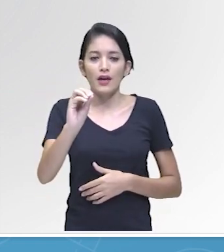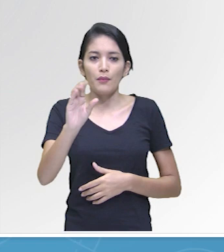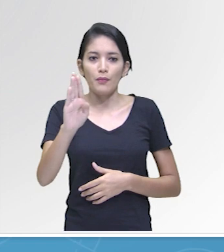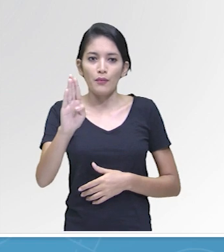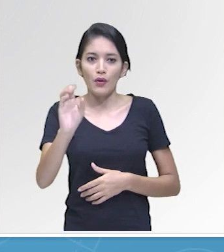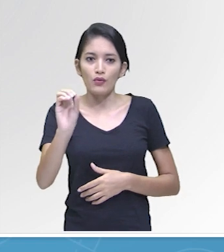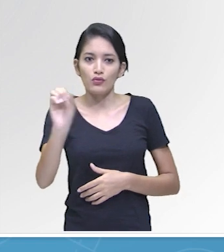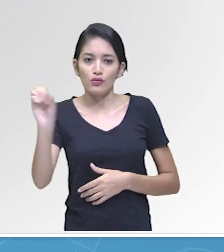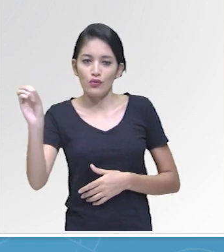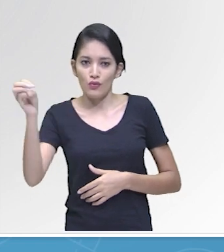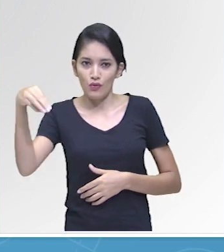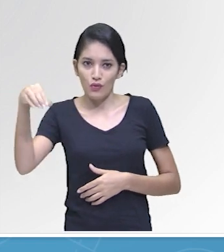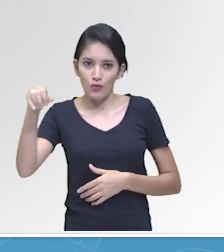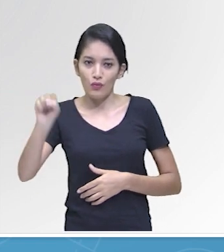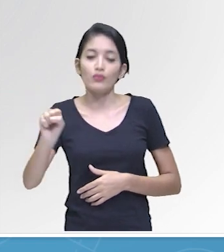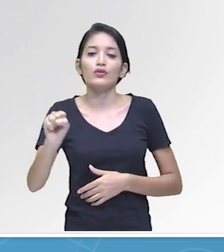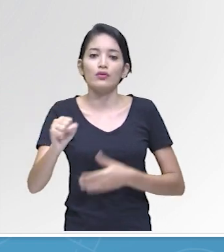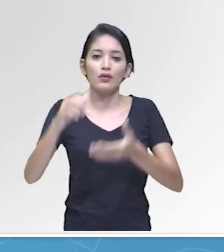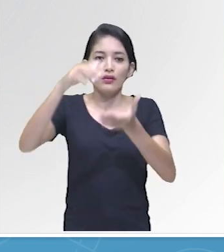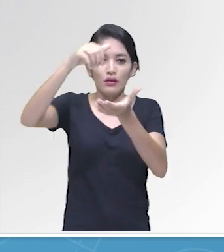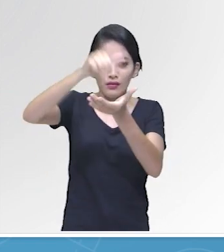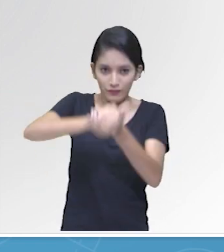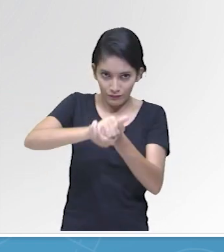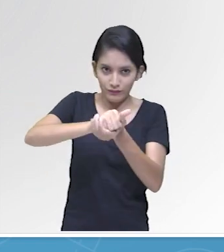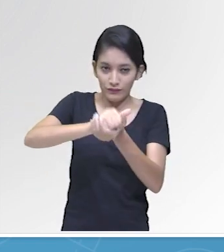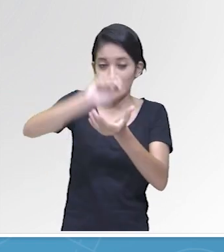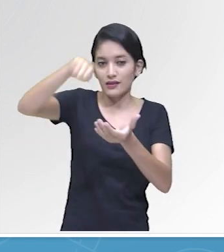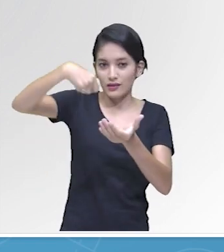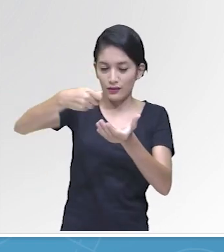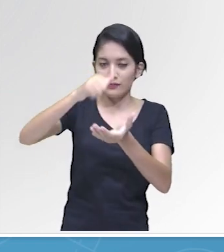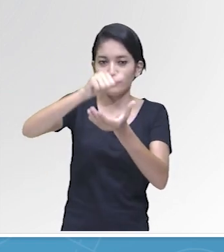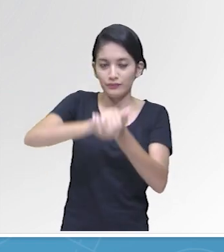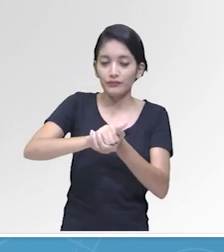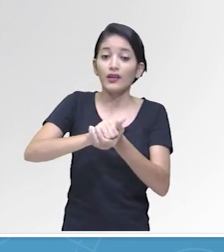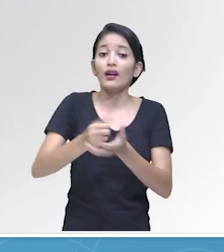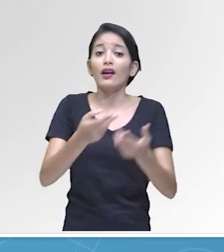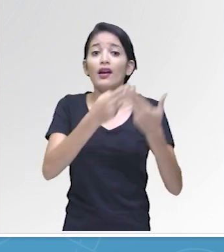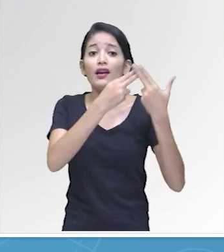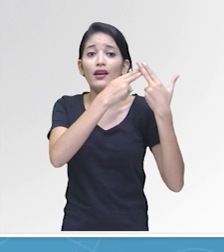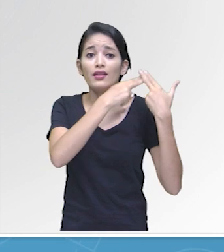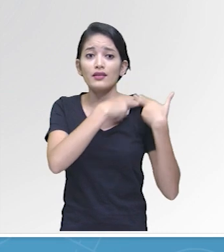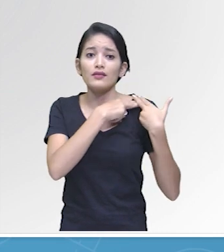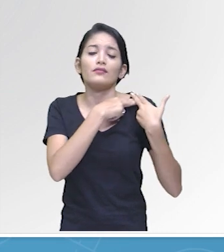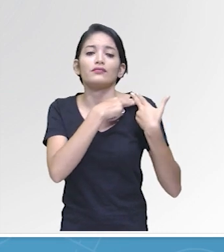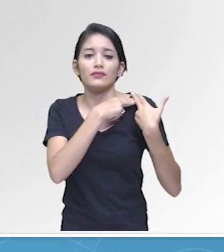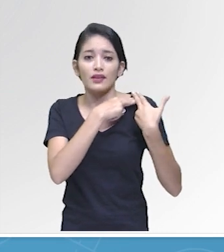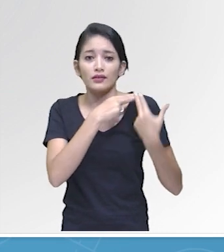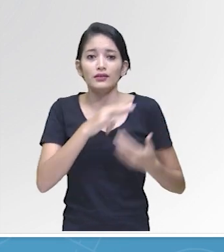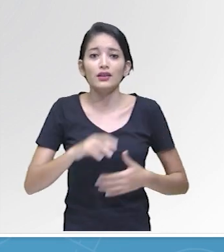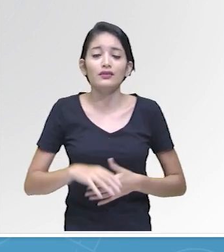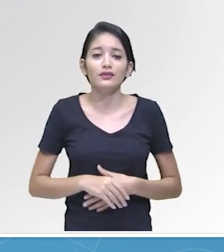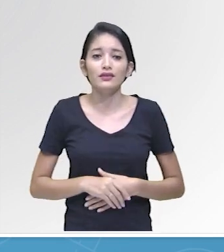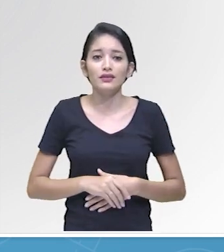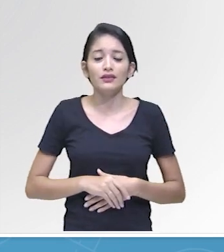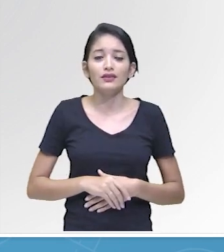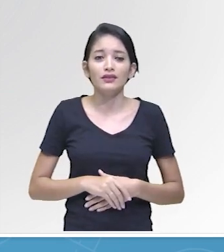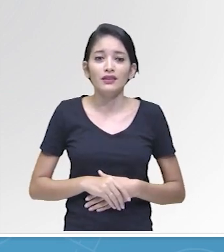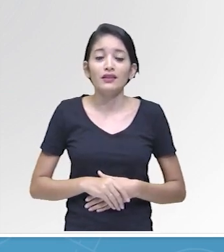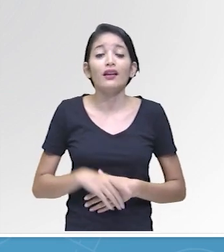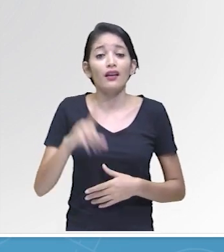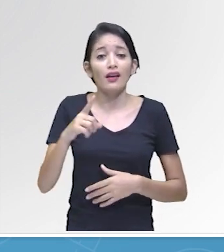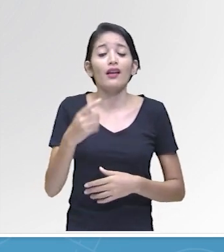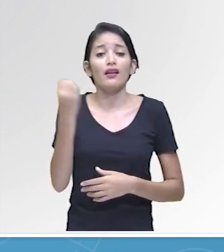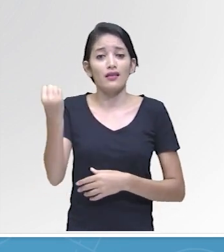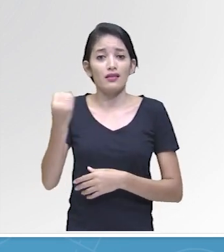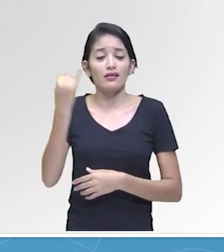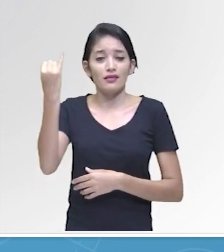olha só. Os ribossomos, eles são organelas responsáveis pela síntese de proteínas, são super importantes. E